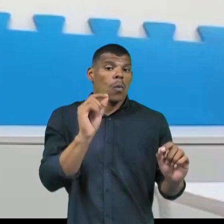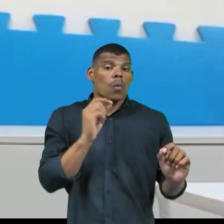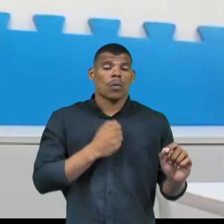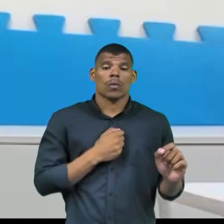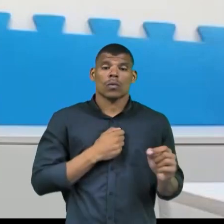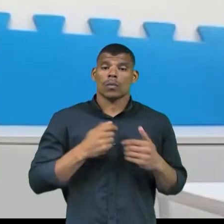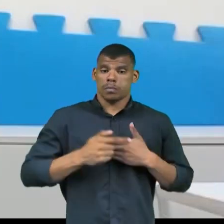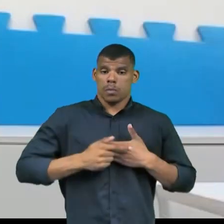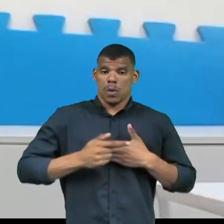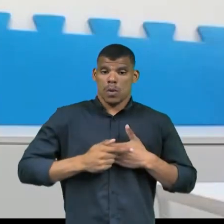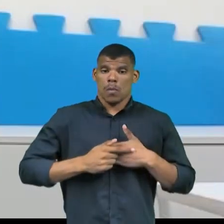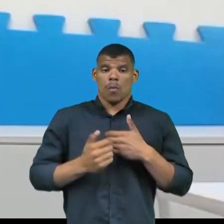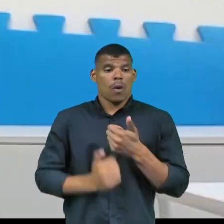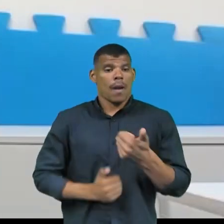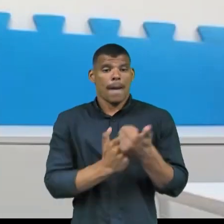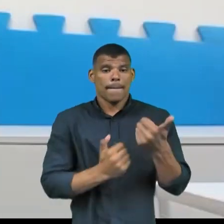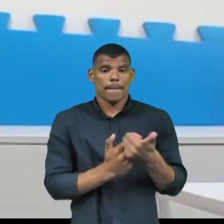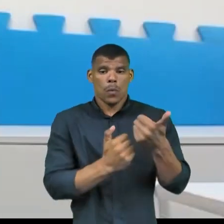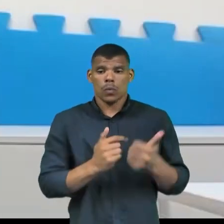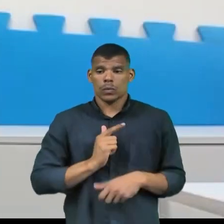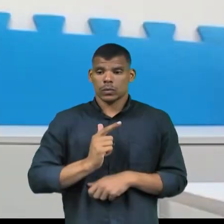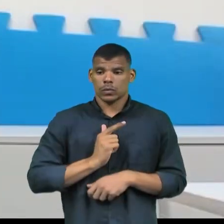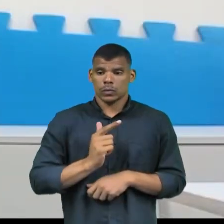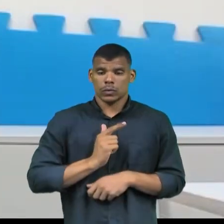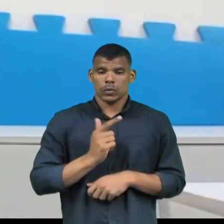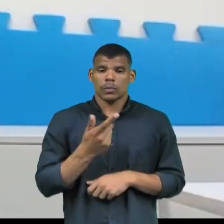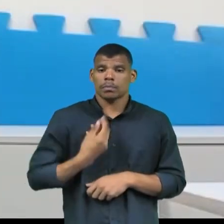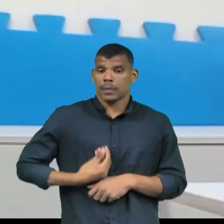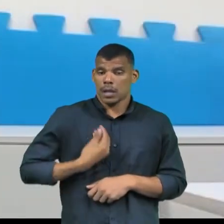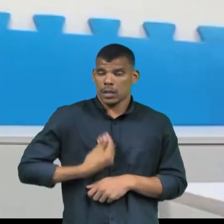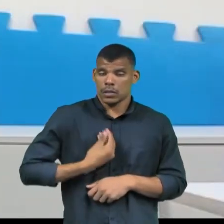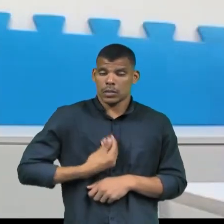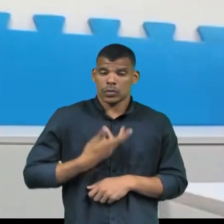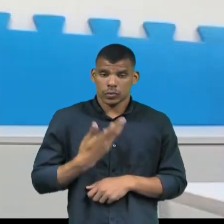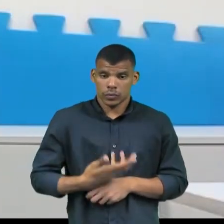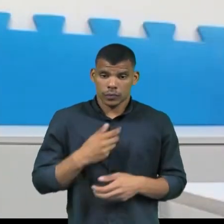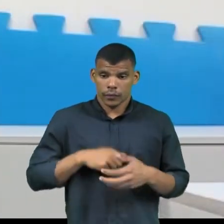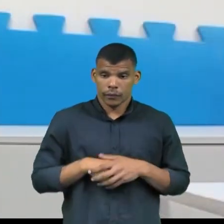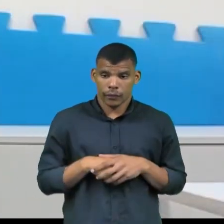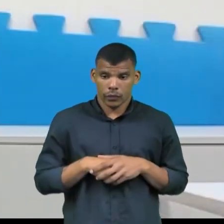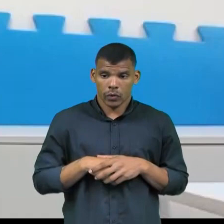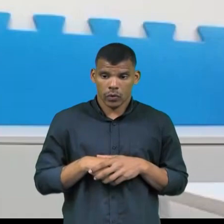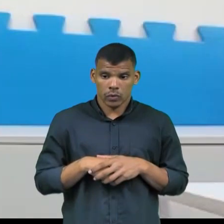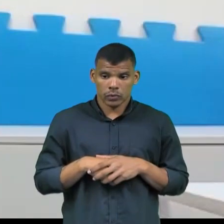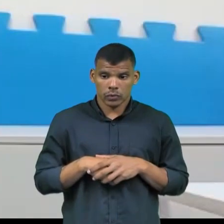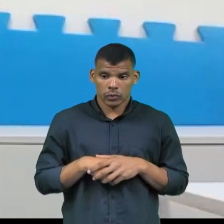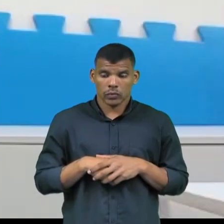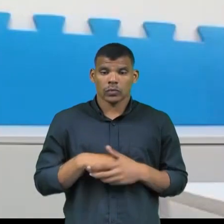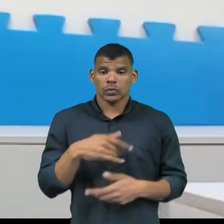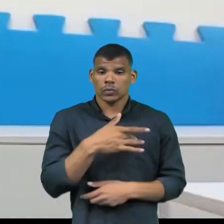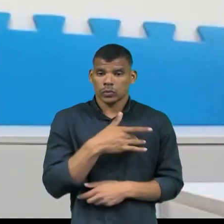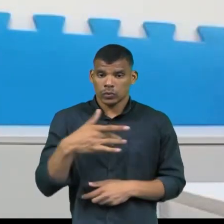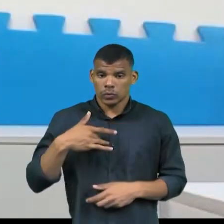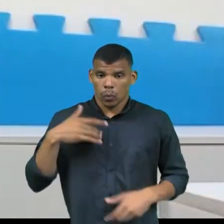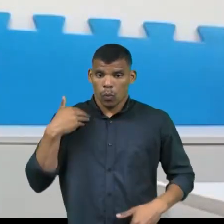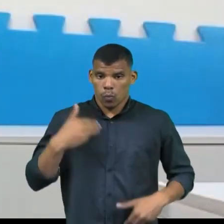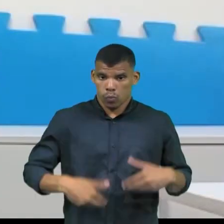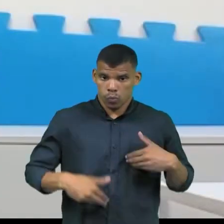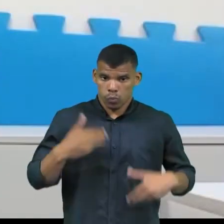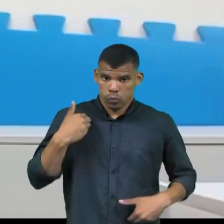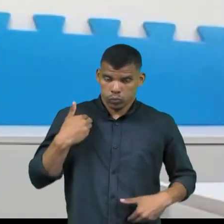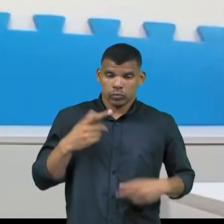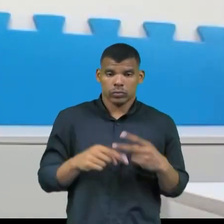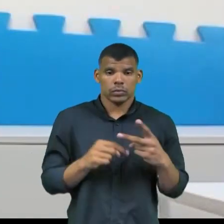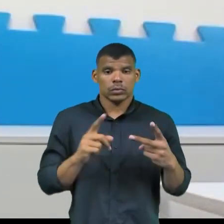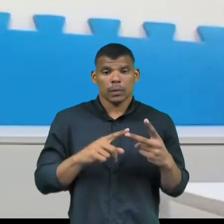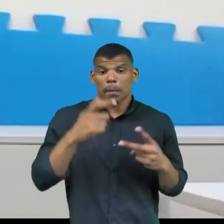de rede de apoio de uma forma muito presente, para fortalecer a saúde física, a saúde